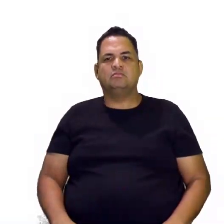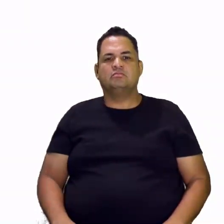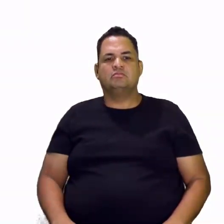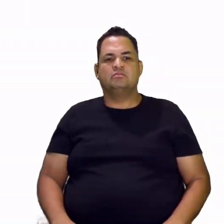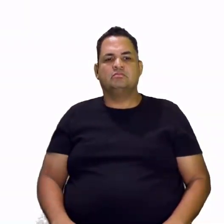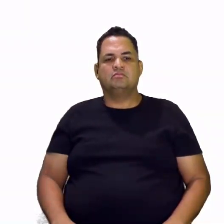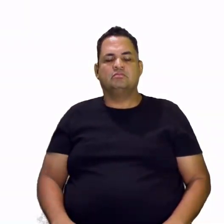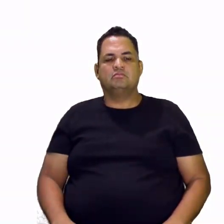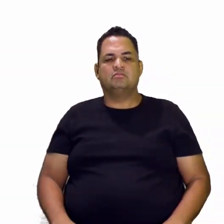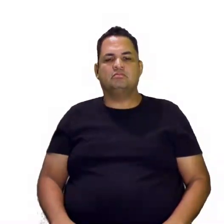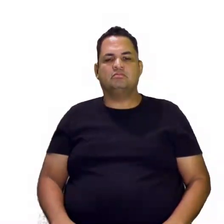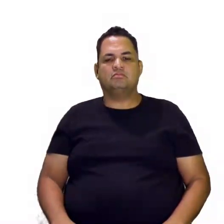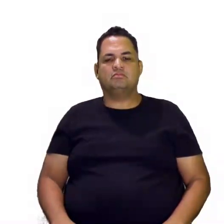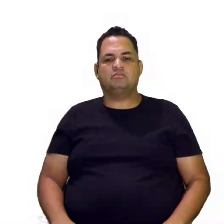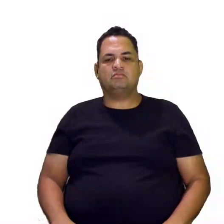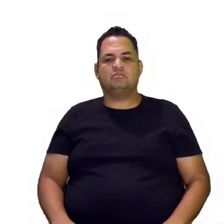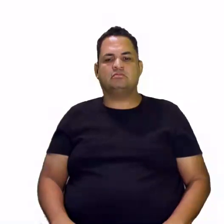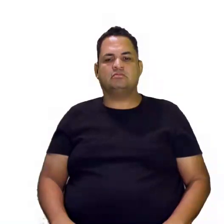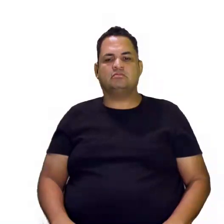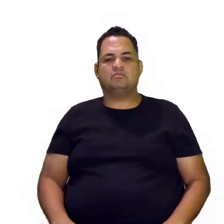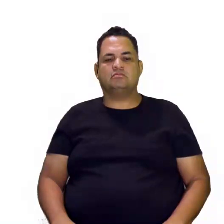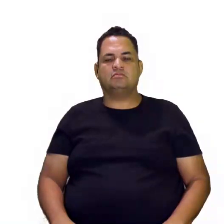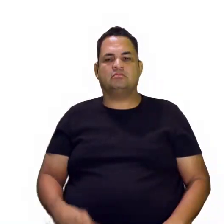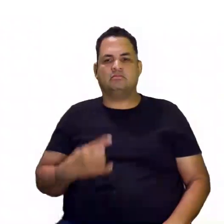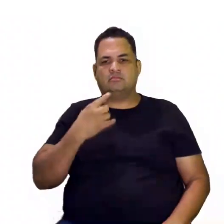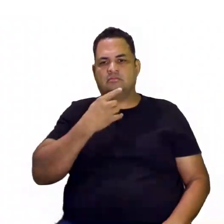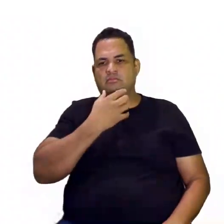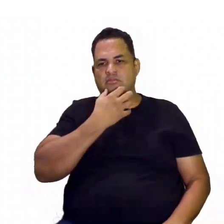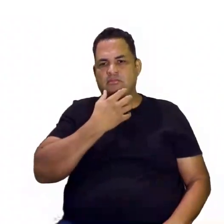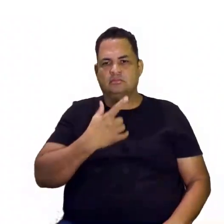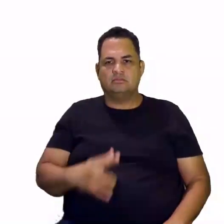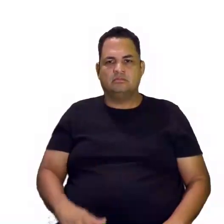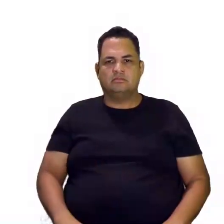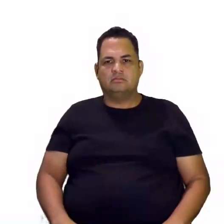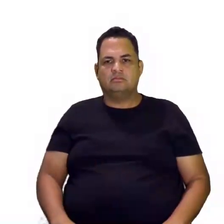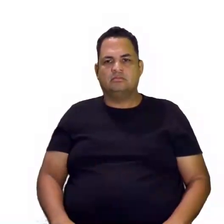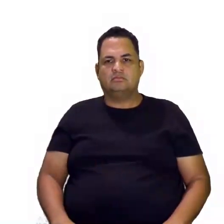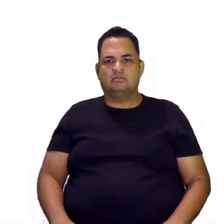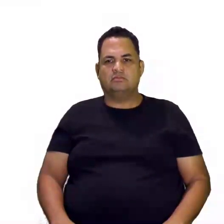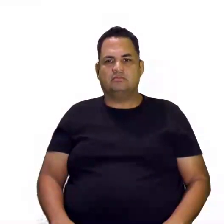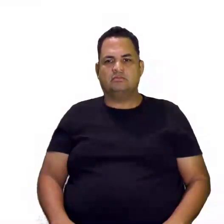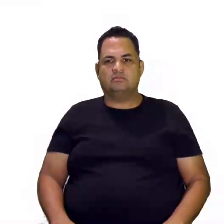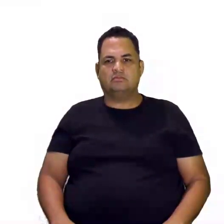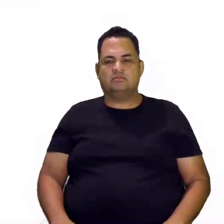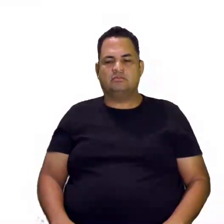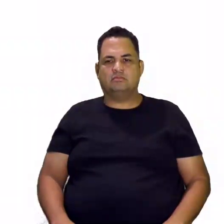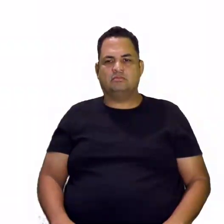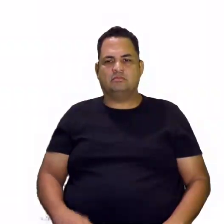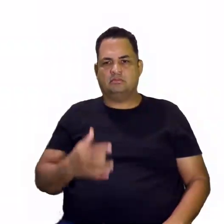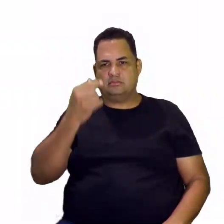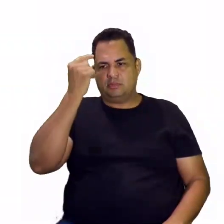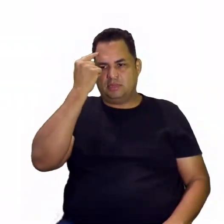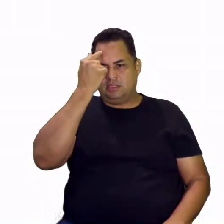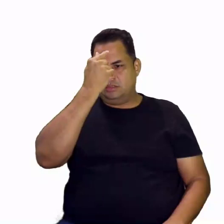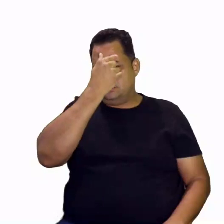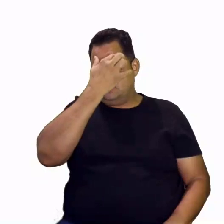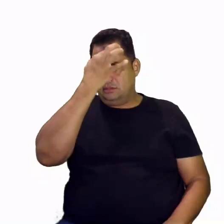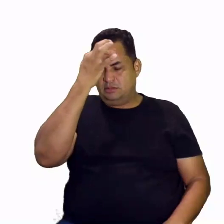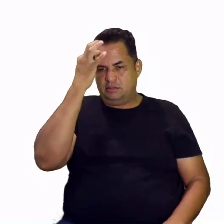tá? Olha a região protuberante aqui, ó, né? Da